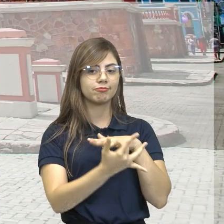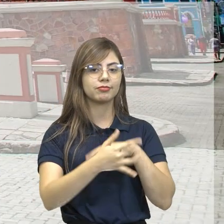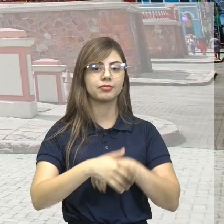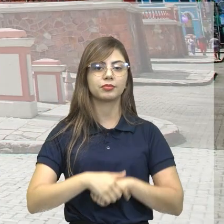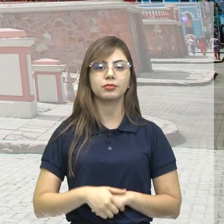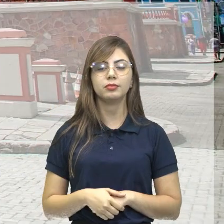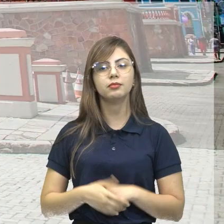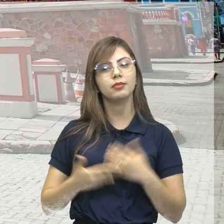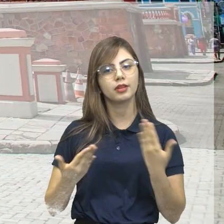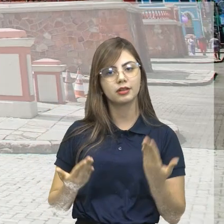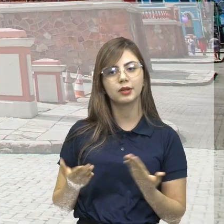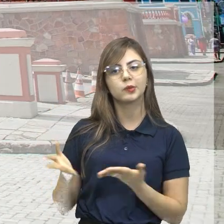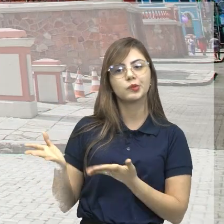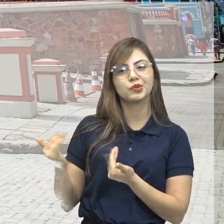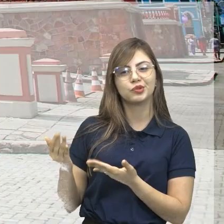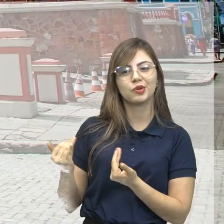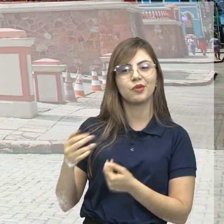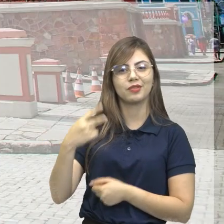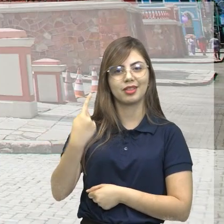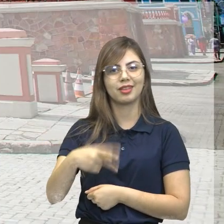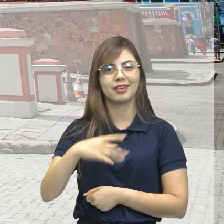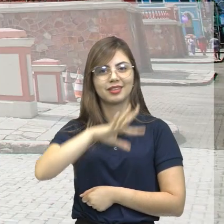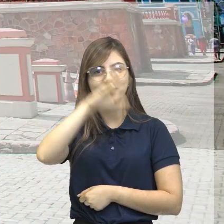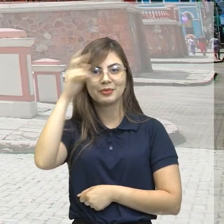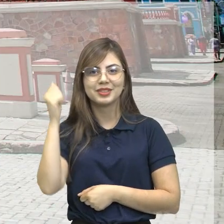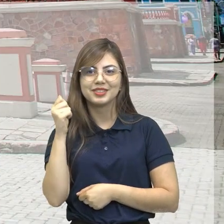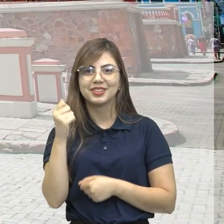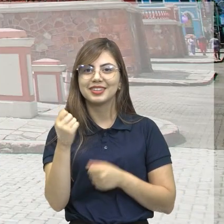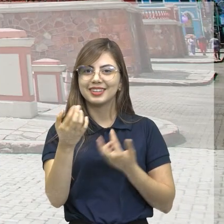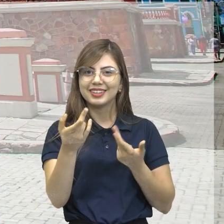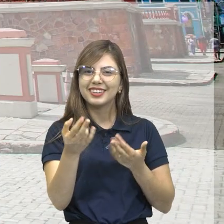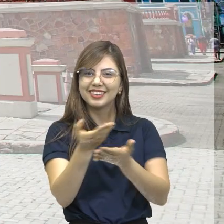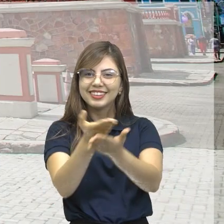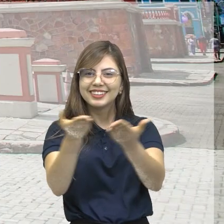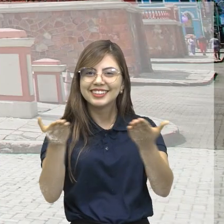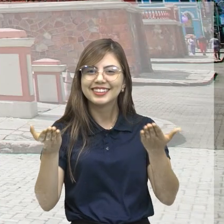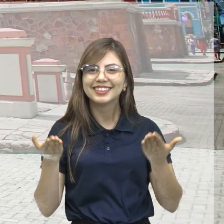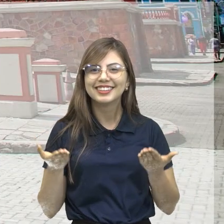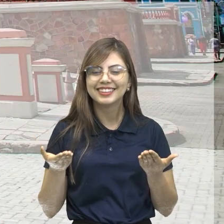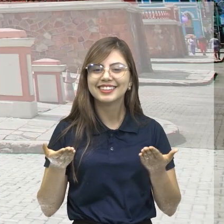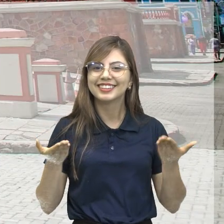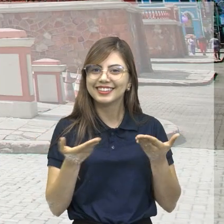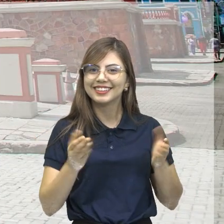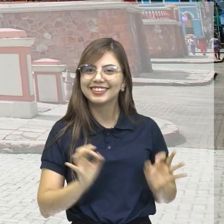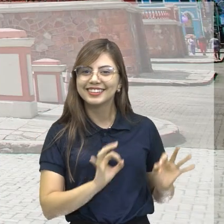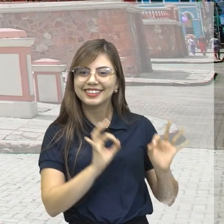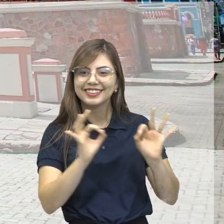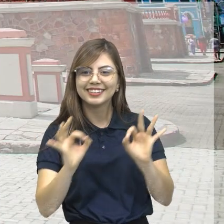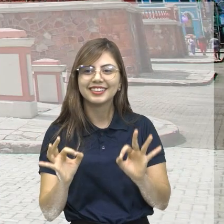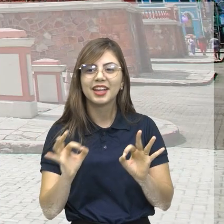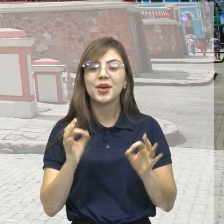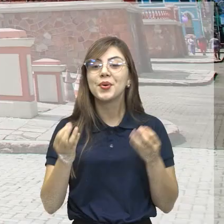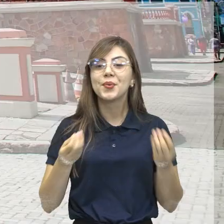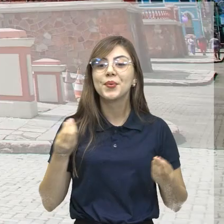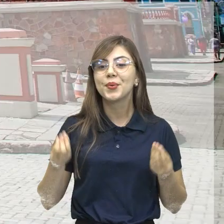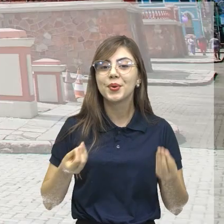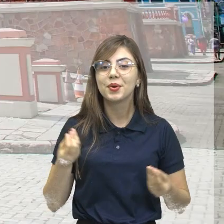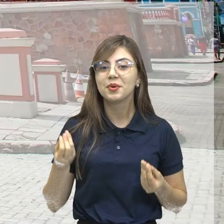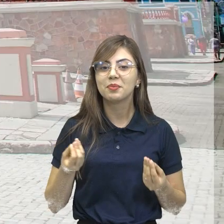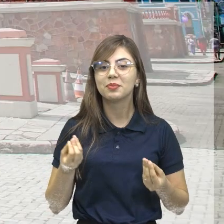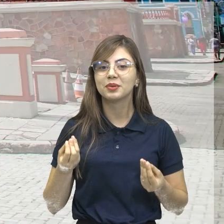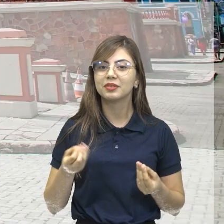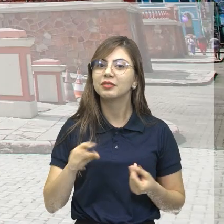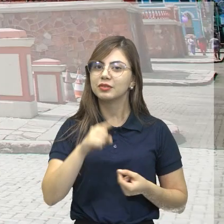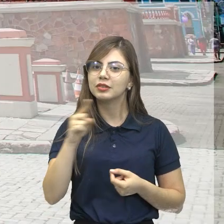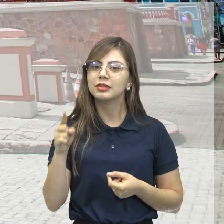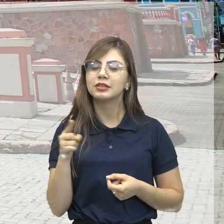os jovens do Amazonas, como vocês, né, students aí do outro lado, participam o quê? De plataformas